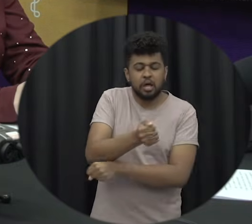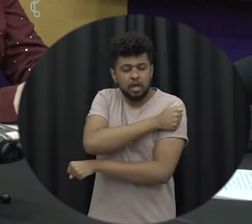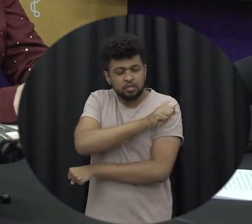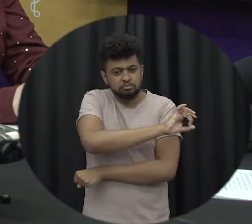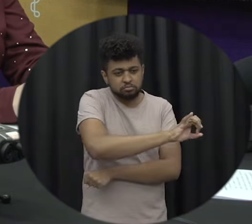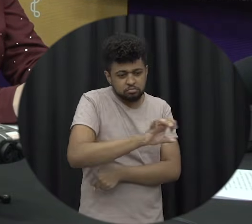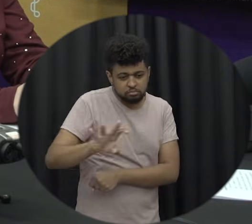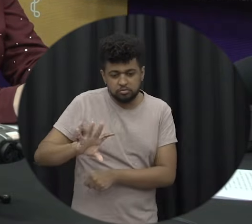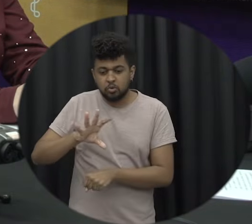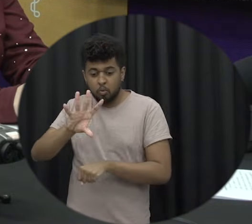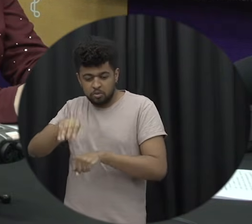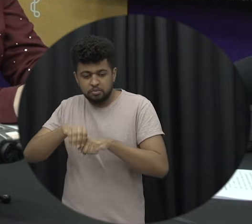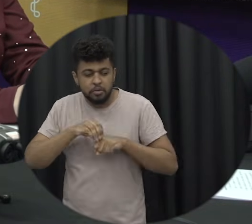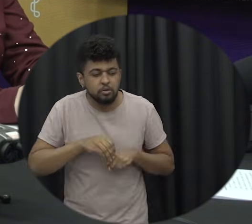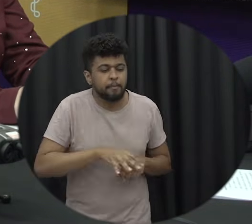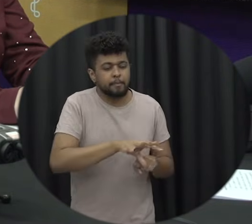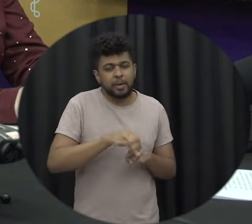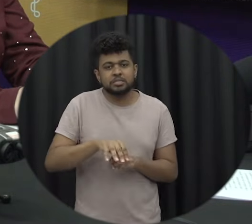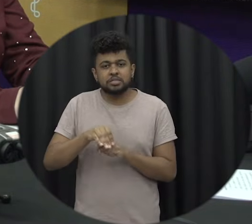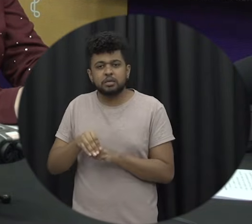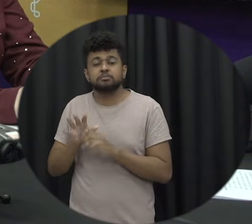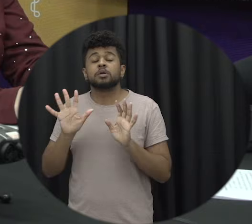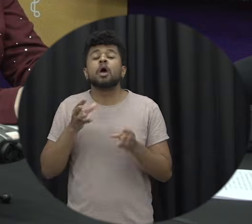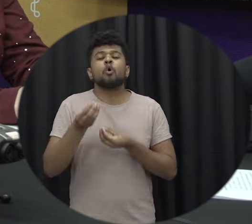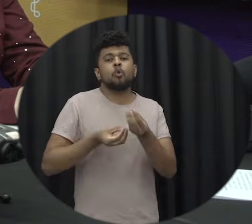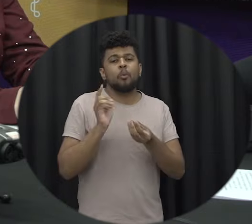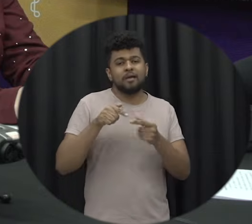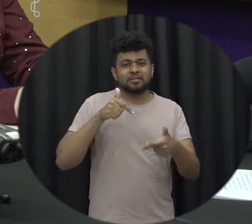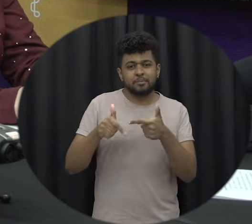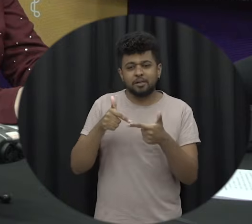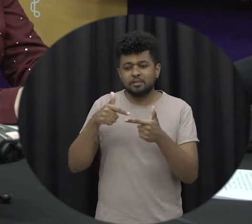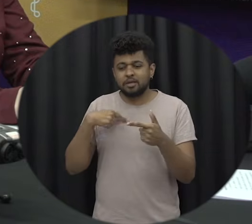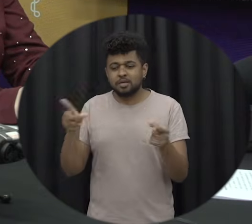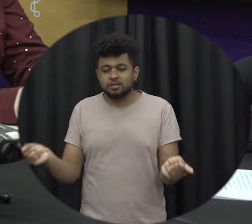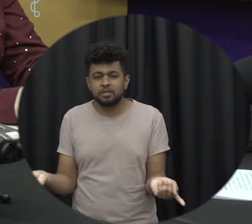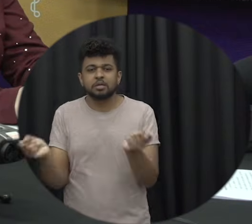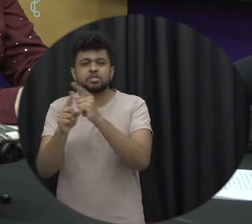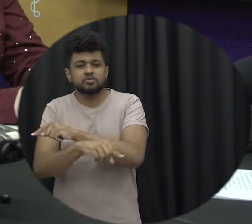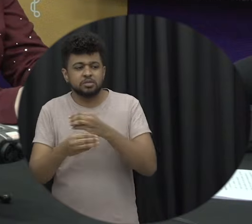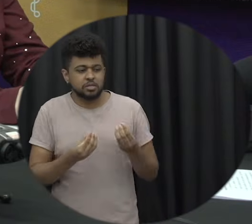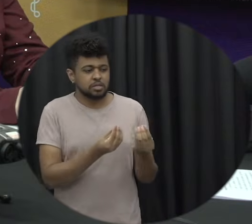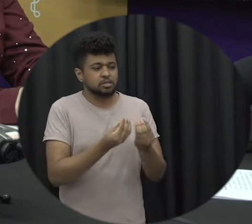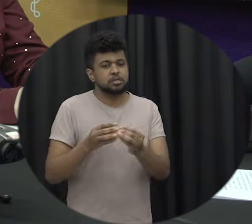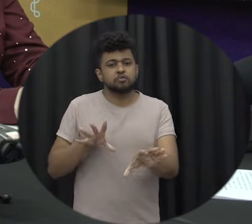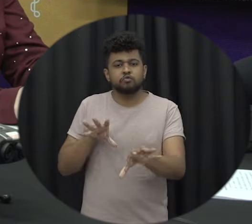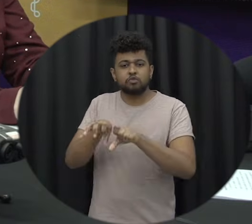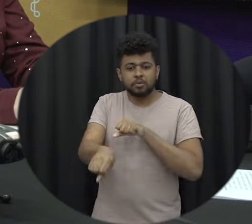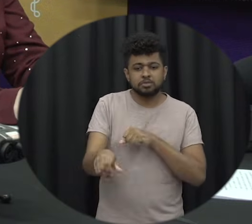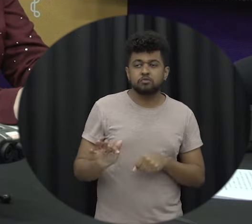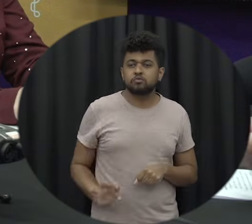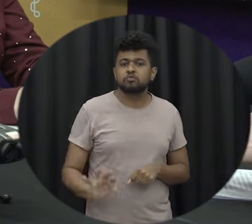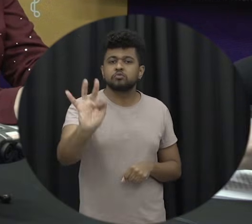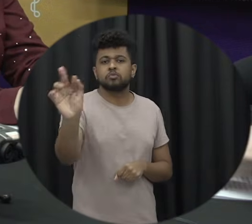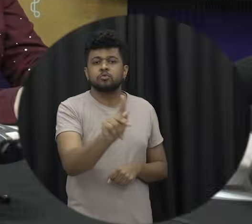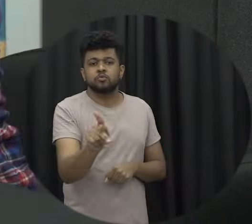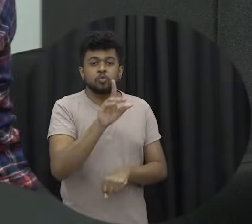que é trabalhada essa transversalidade na formação dos futuros professores no curso de matemática da UNILA?